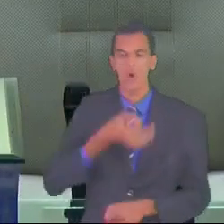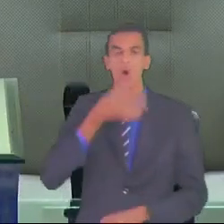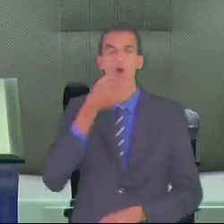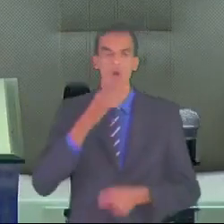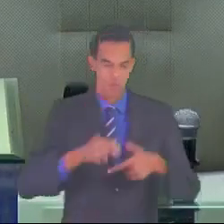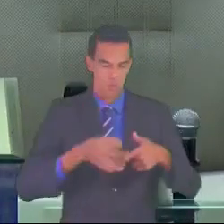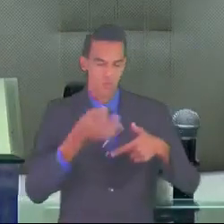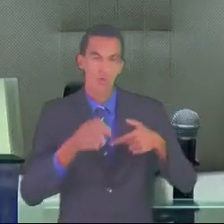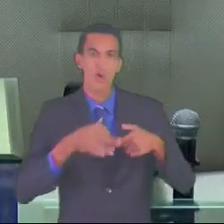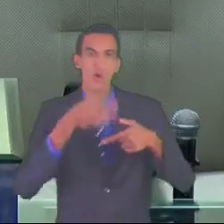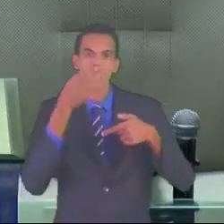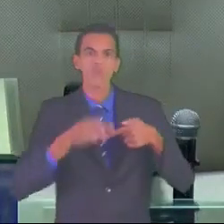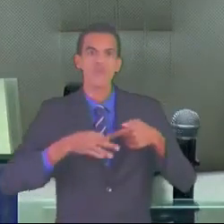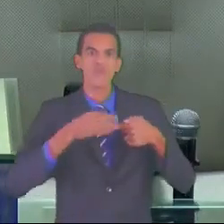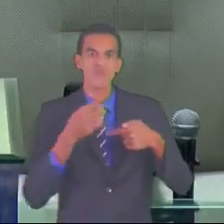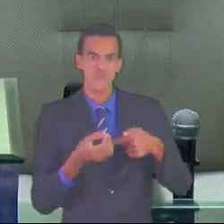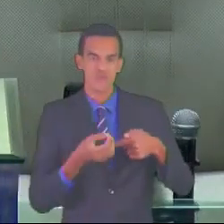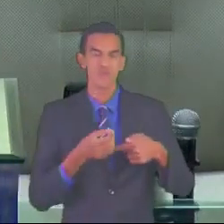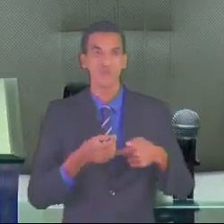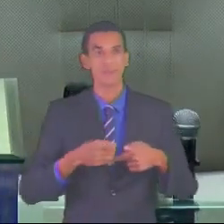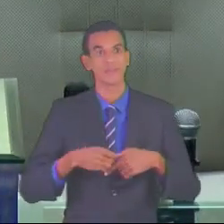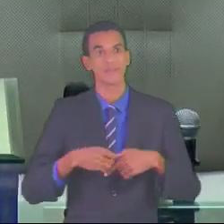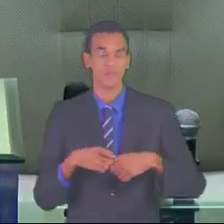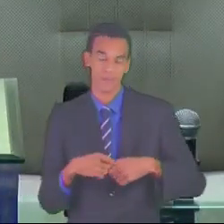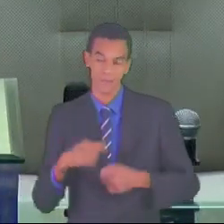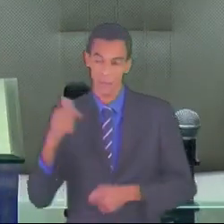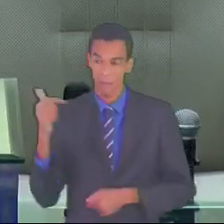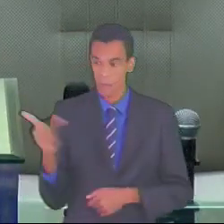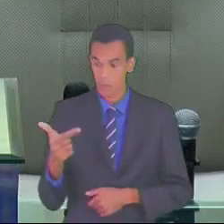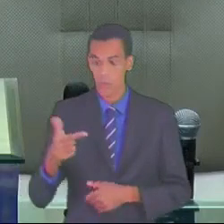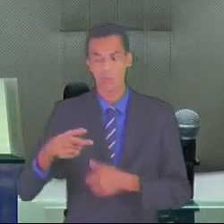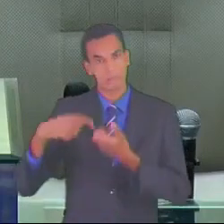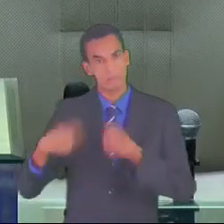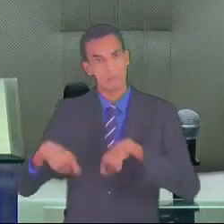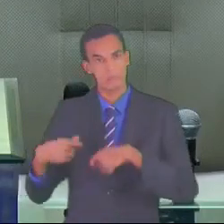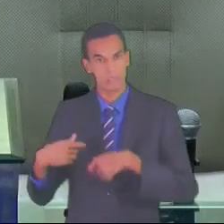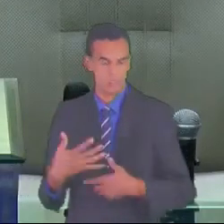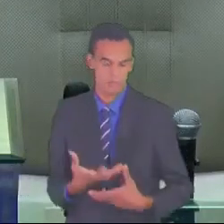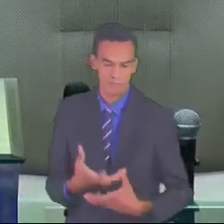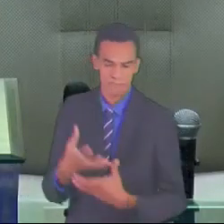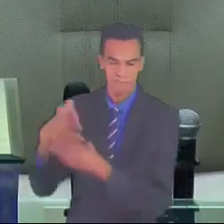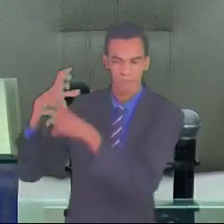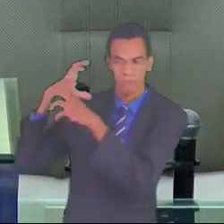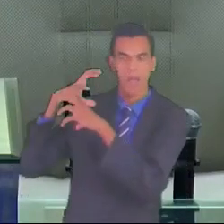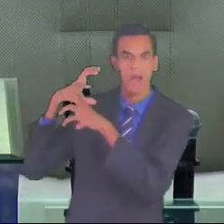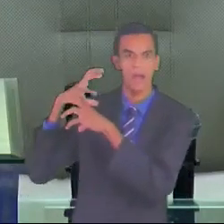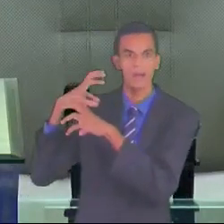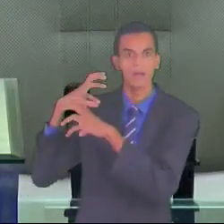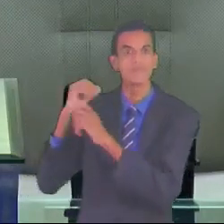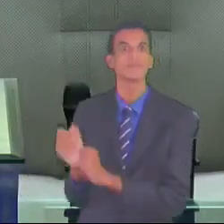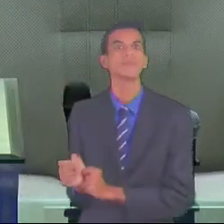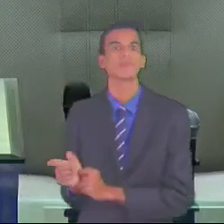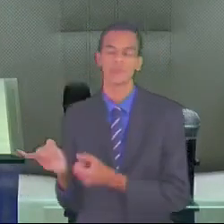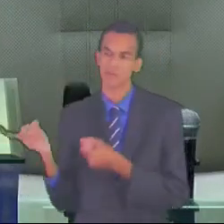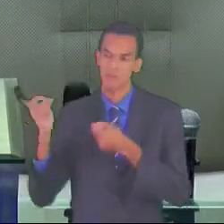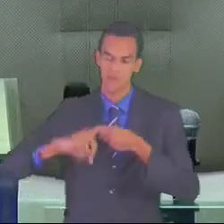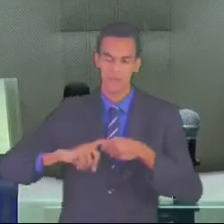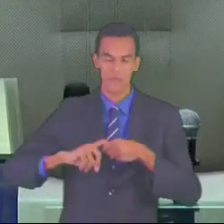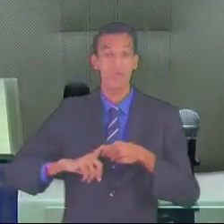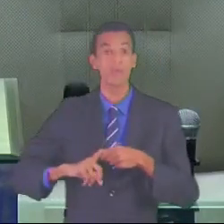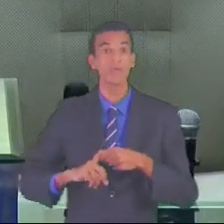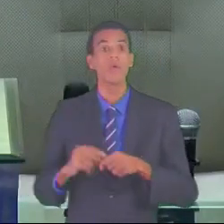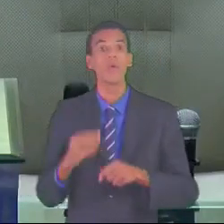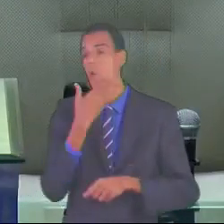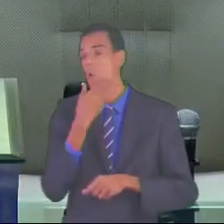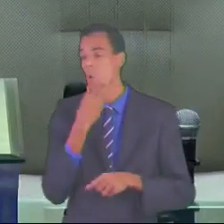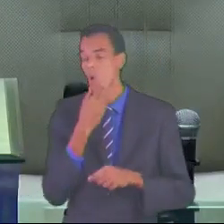dois homens para transportá-lo. Aleluia. Quando eles voltam com o relato, alguns homens disseram: não, Moisés,